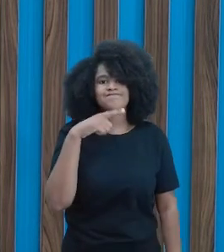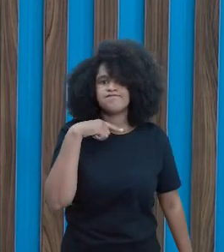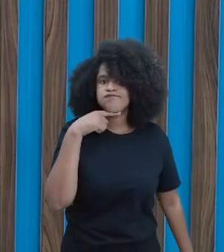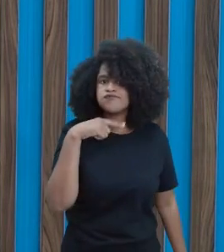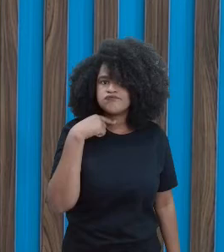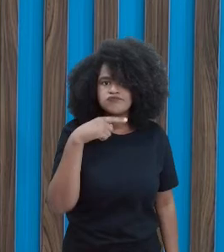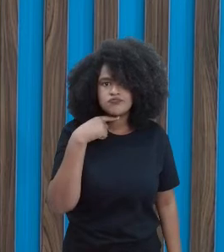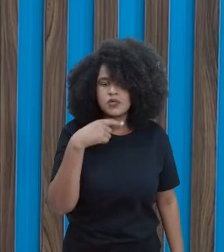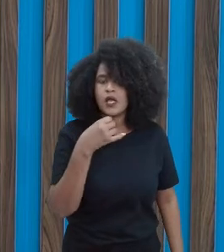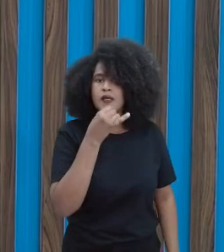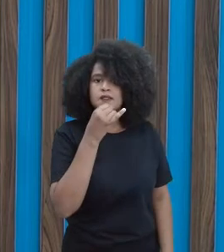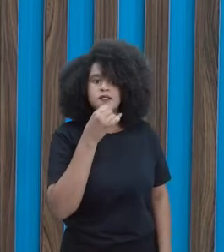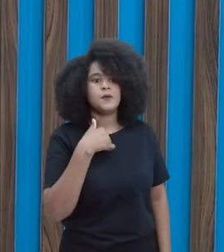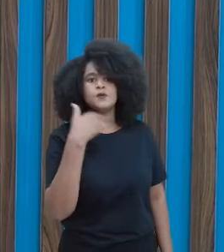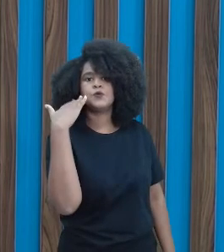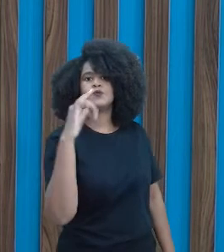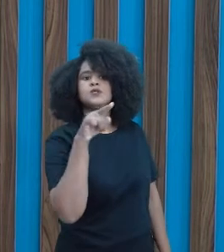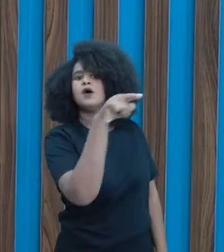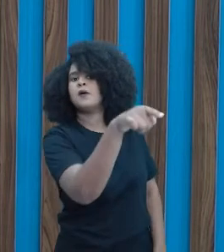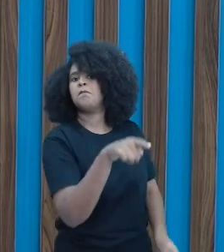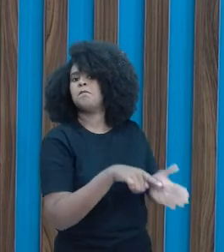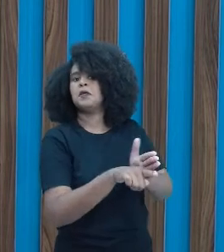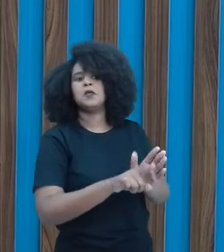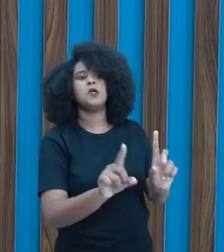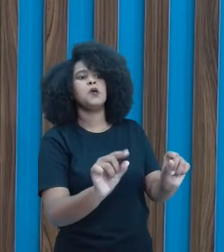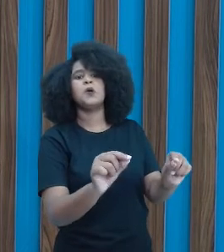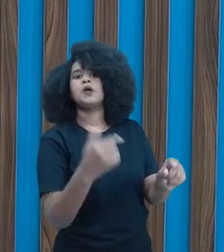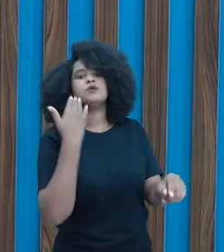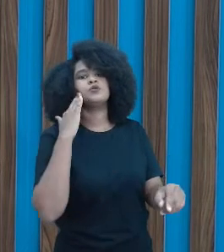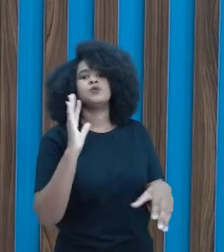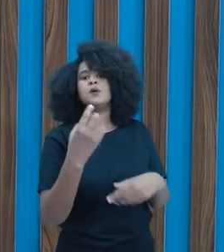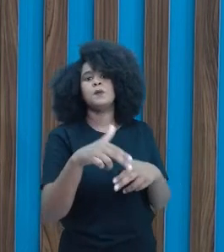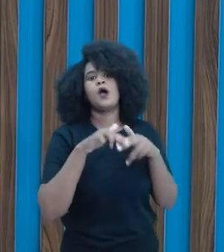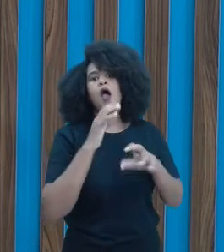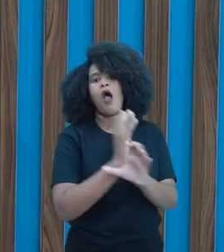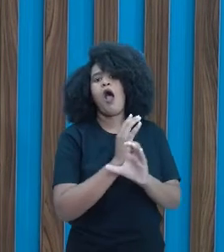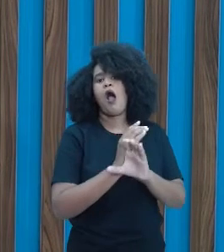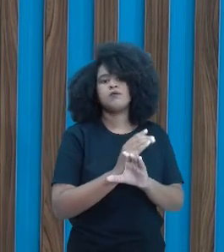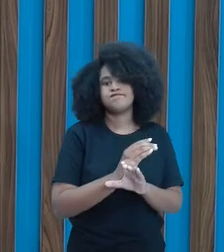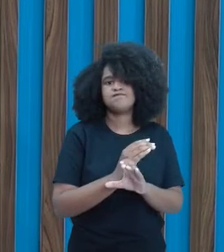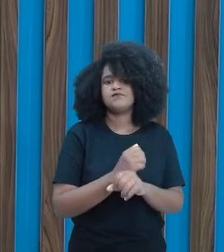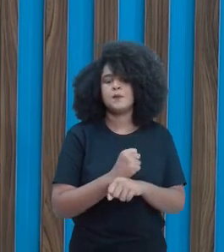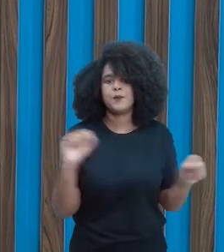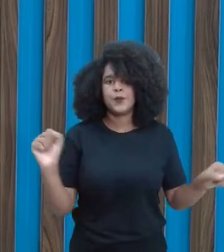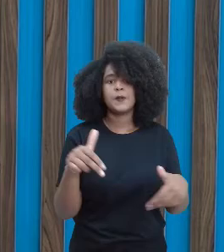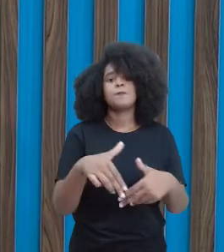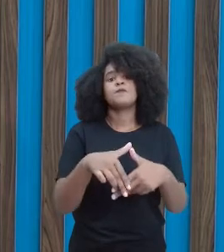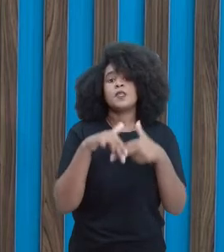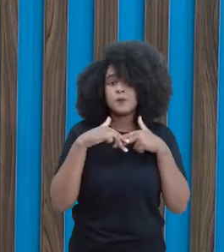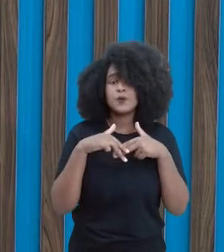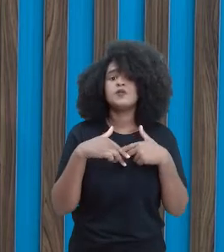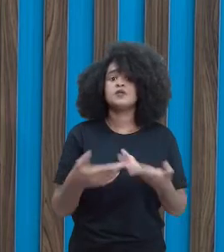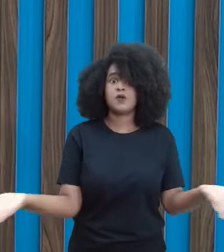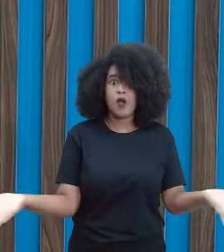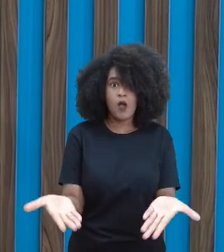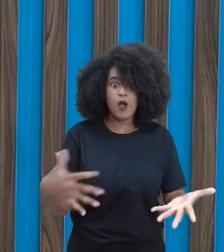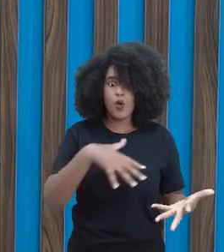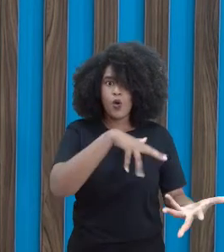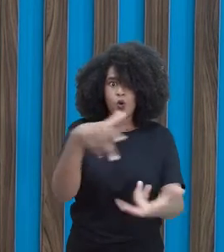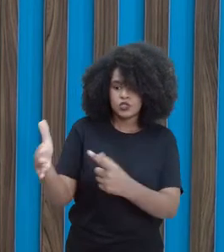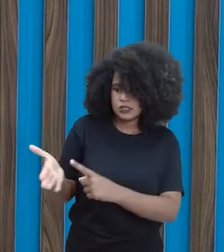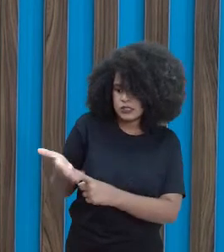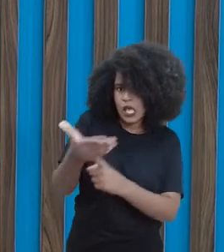ao que o outro estava pesquisando ou que o outro estava estudando. Então, vejam também a questão da vantagem dessa